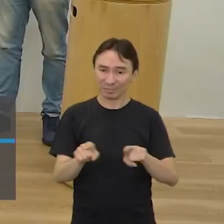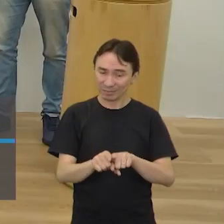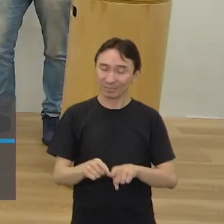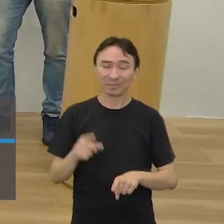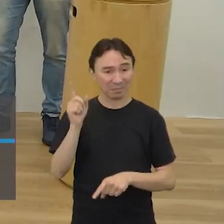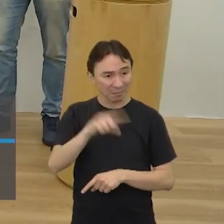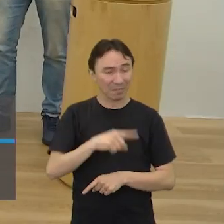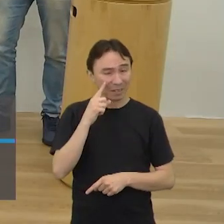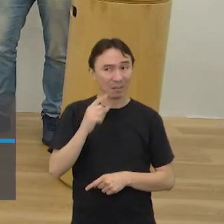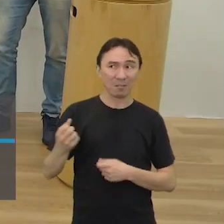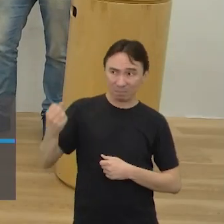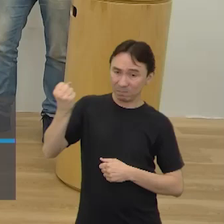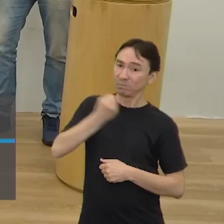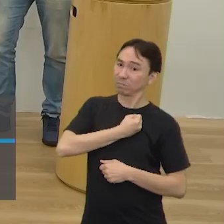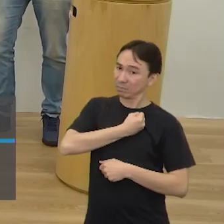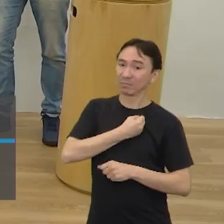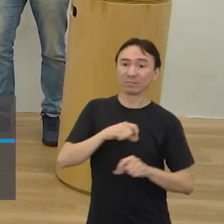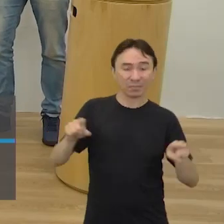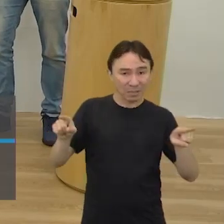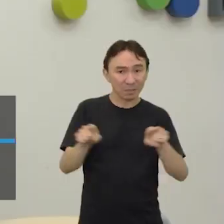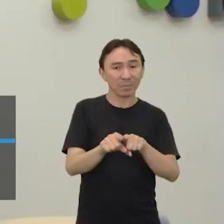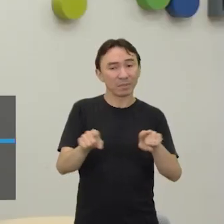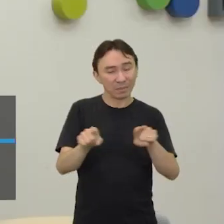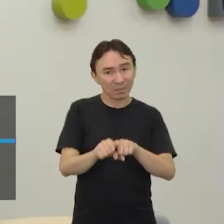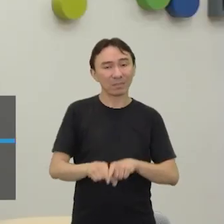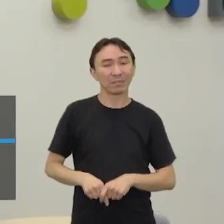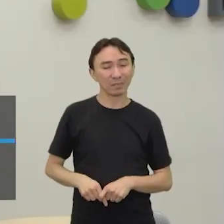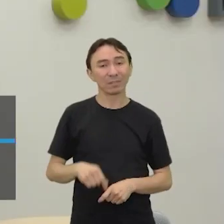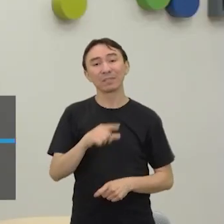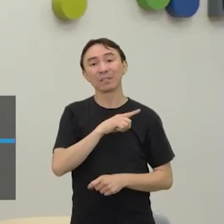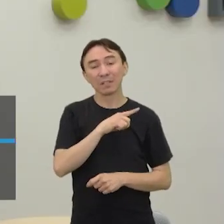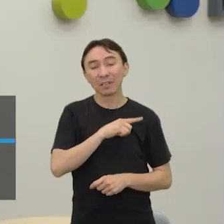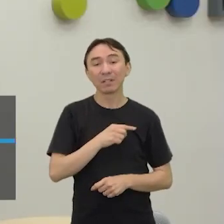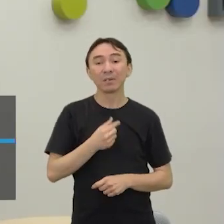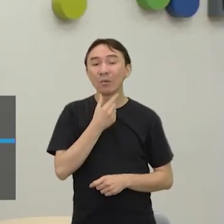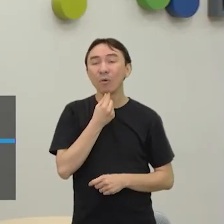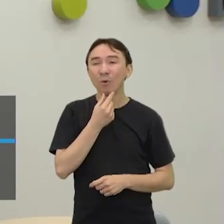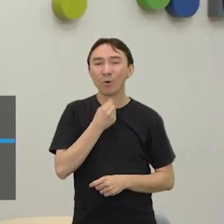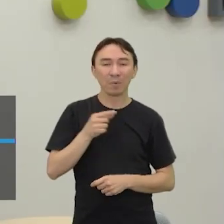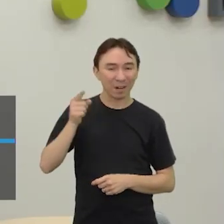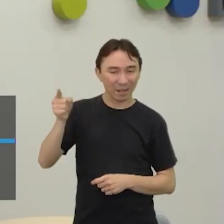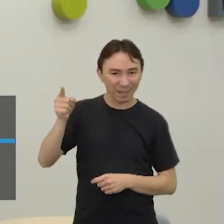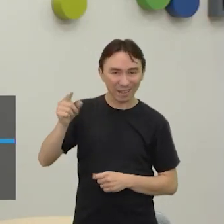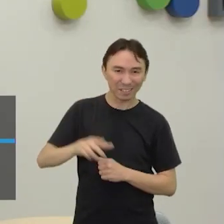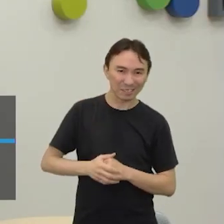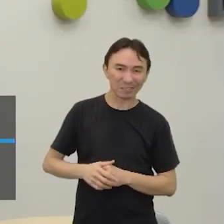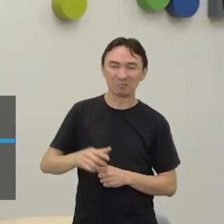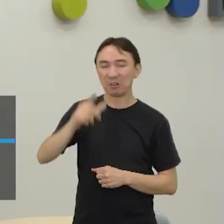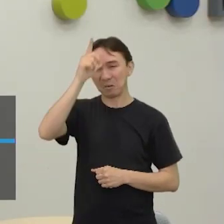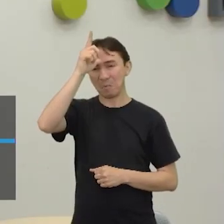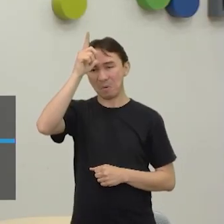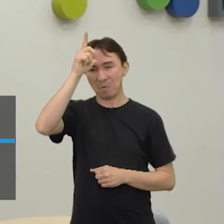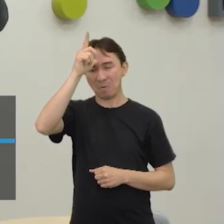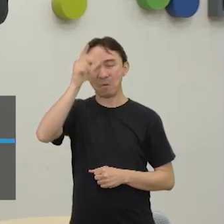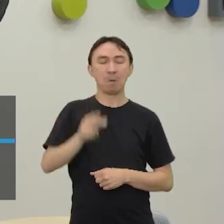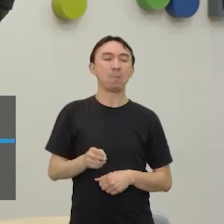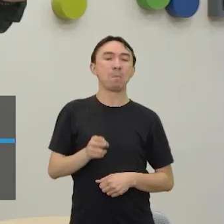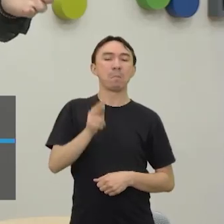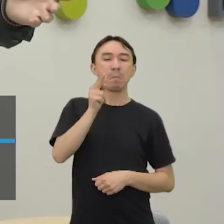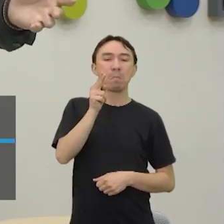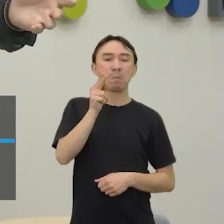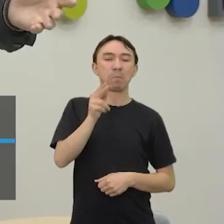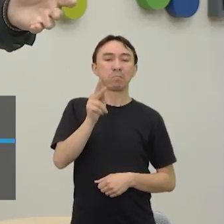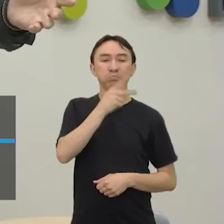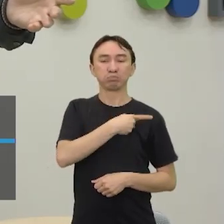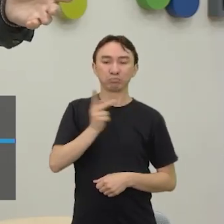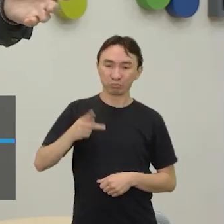né? Que emprestou de um sermão de um pastor alemão a ideia de que a pessoa não faz nada porque é o